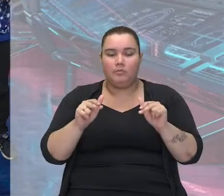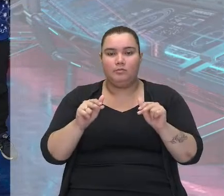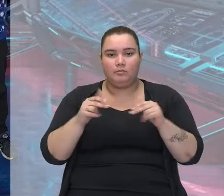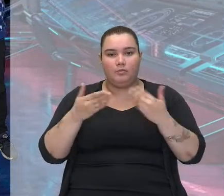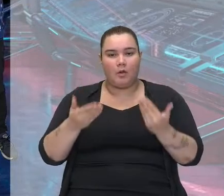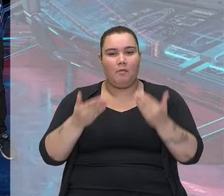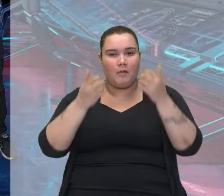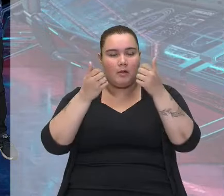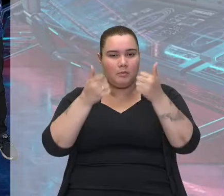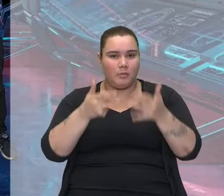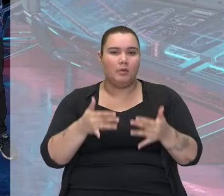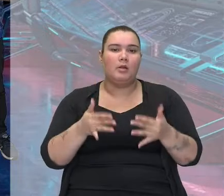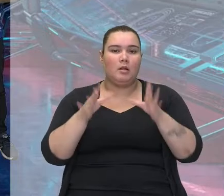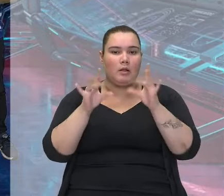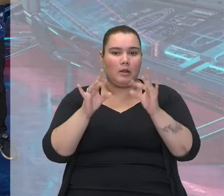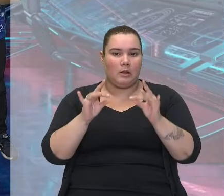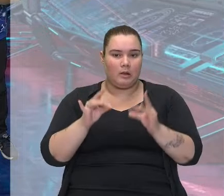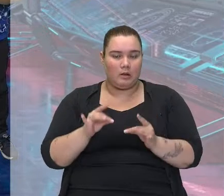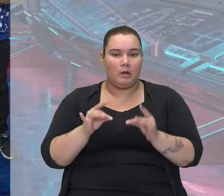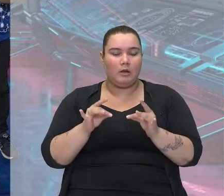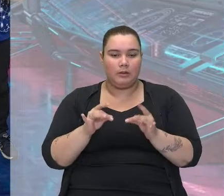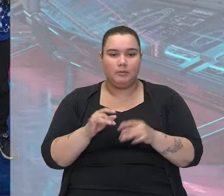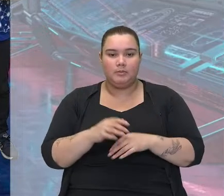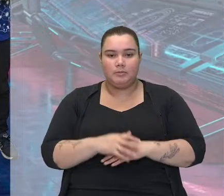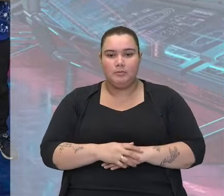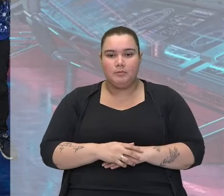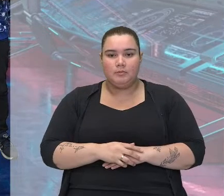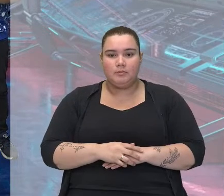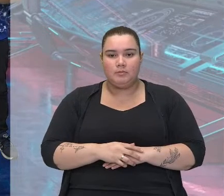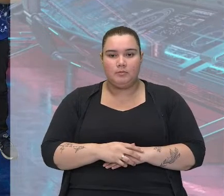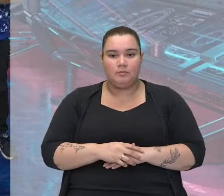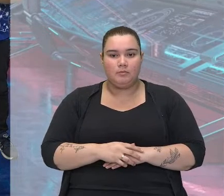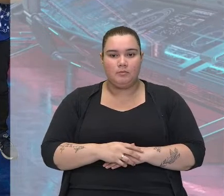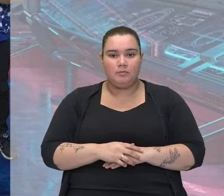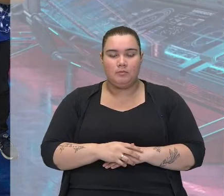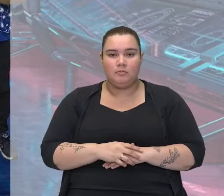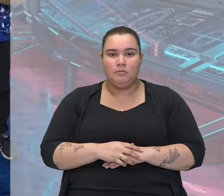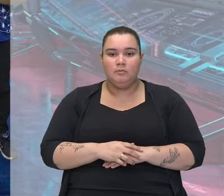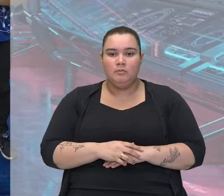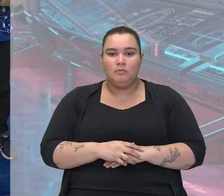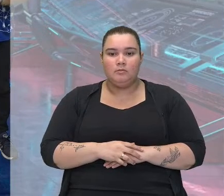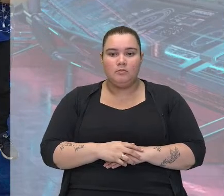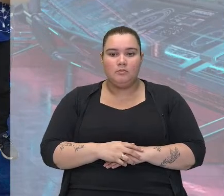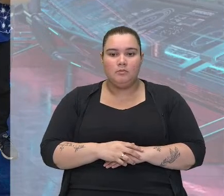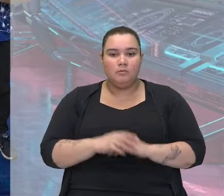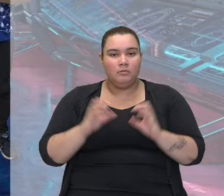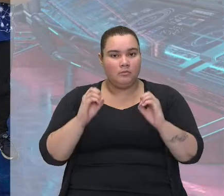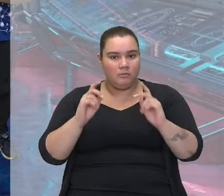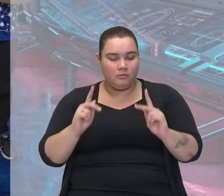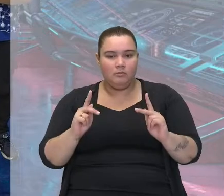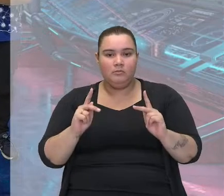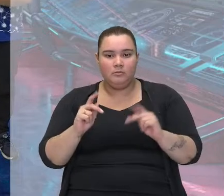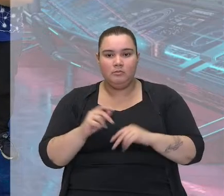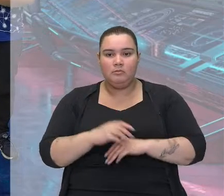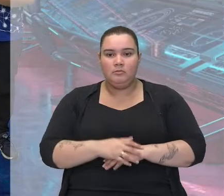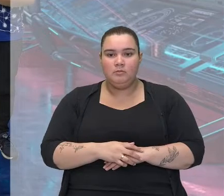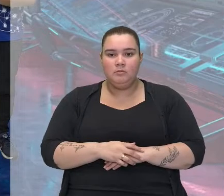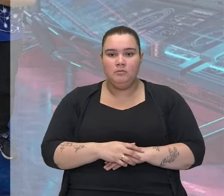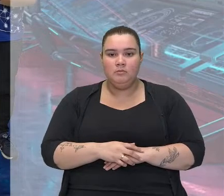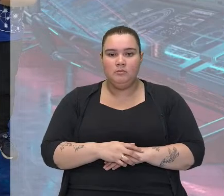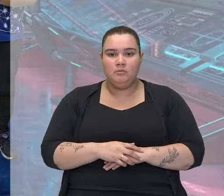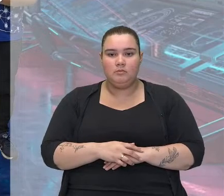ele vai estar, todos eles, à mesma distância e na mesma direção, tá bom?